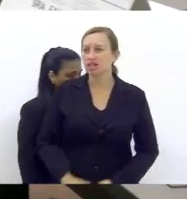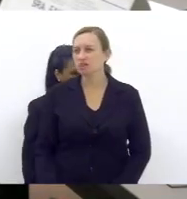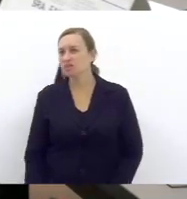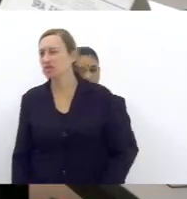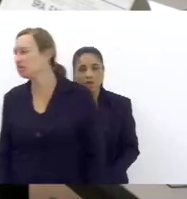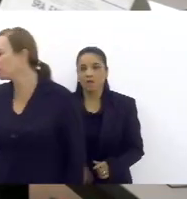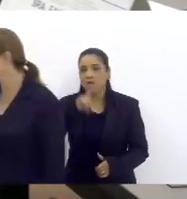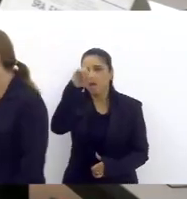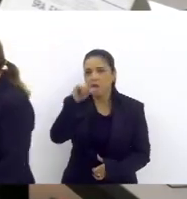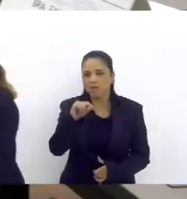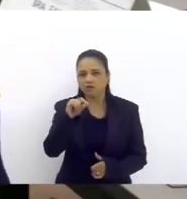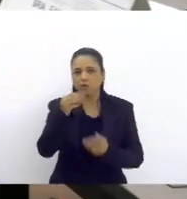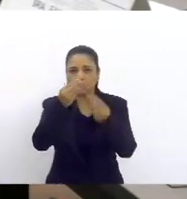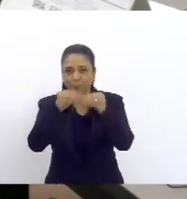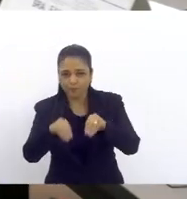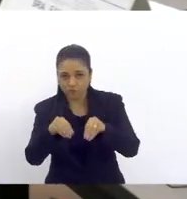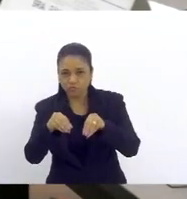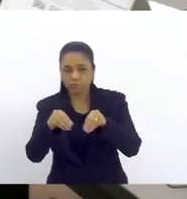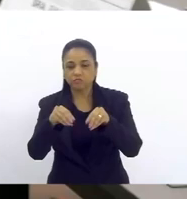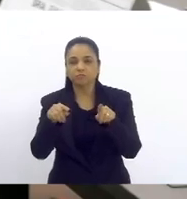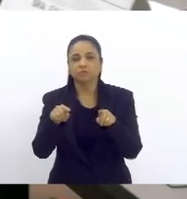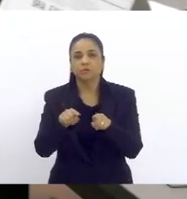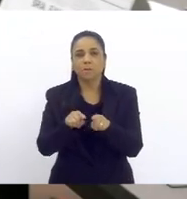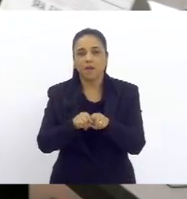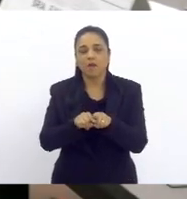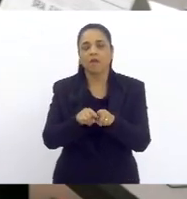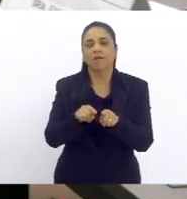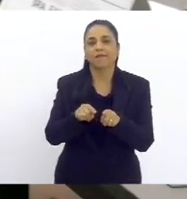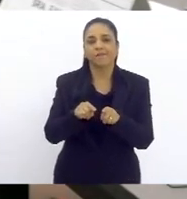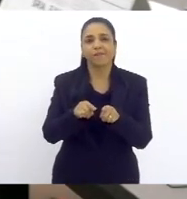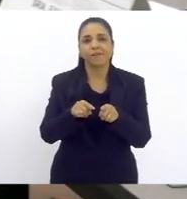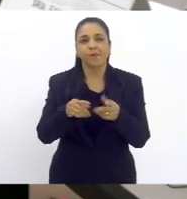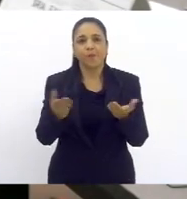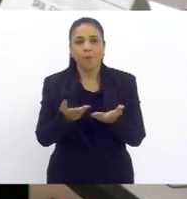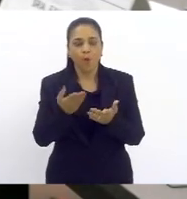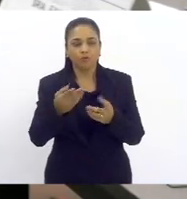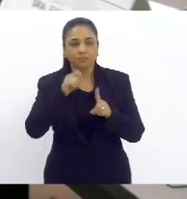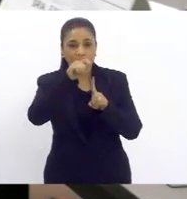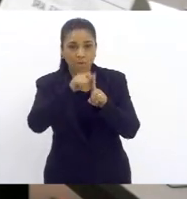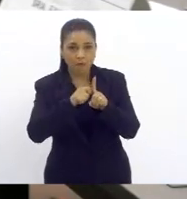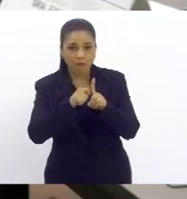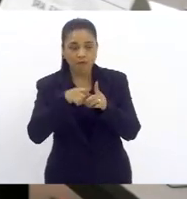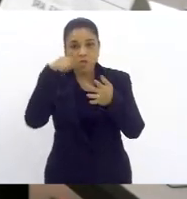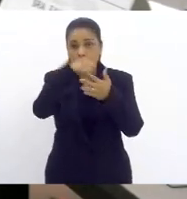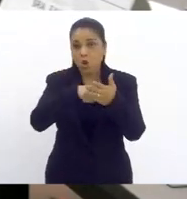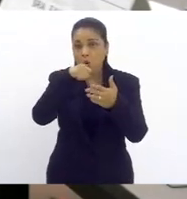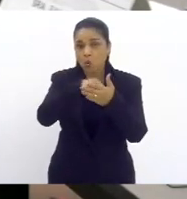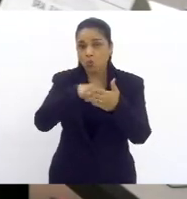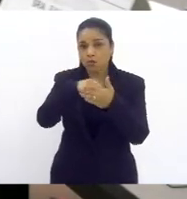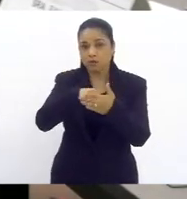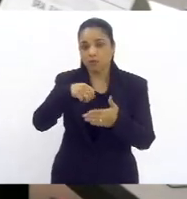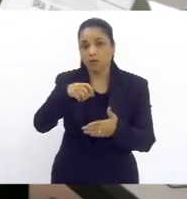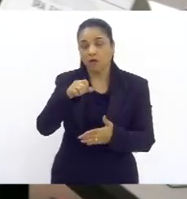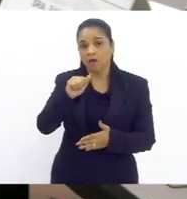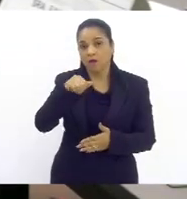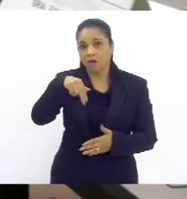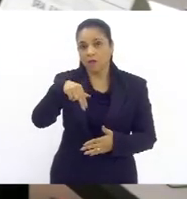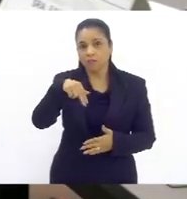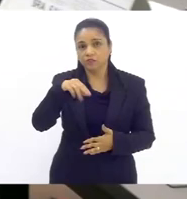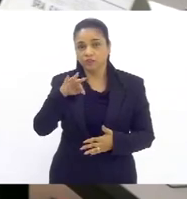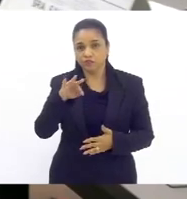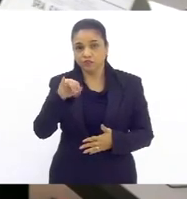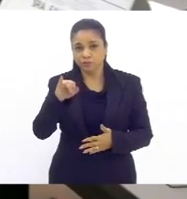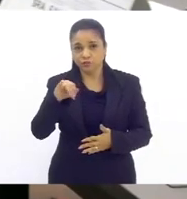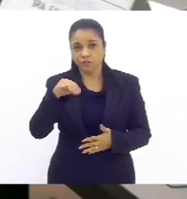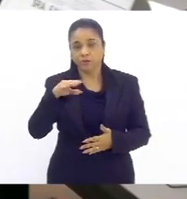danos também que é o que atualmente a gente está Estamos no mês da luta antimanicomial né a luta anti manicomial